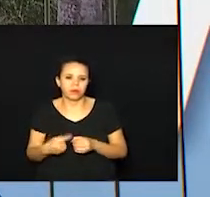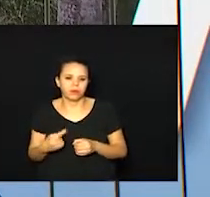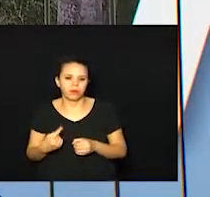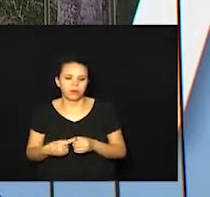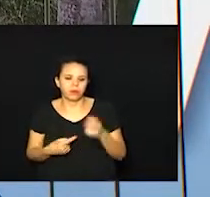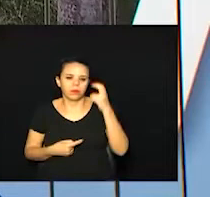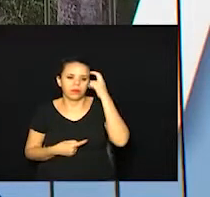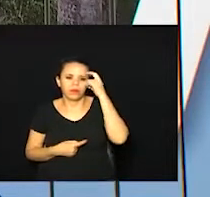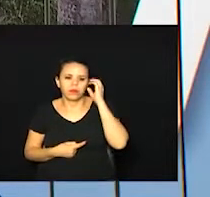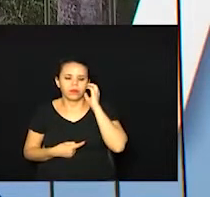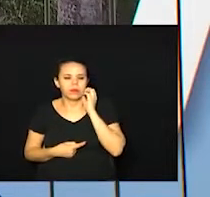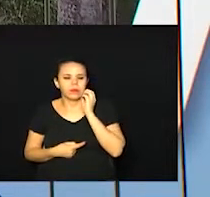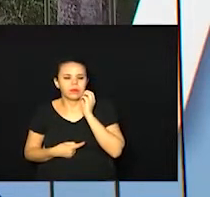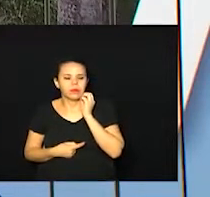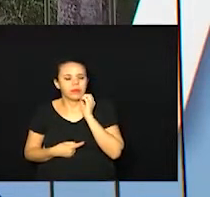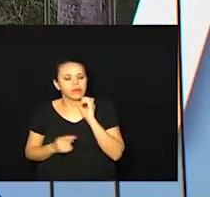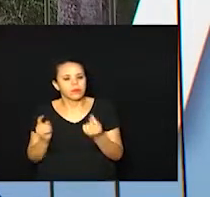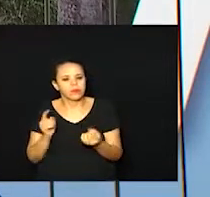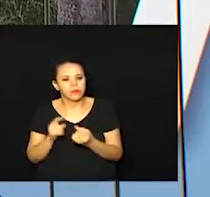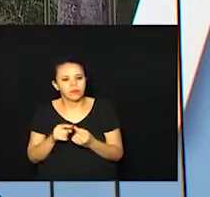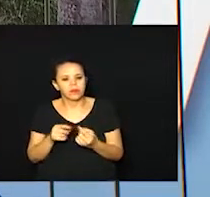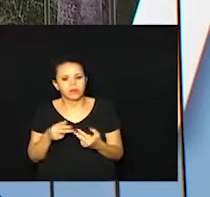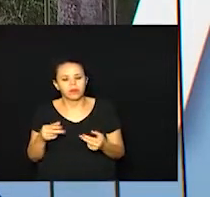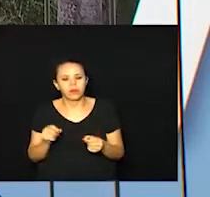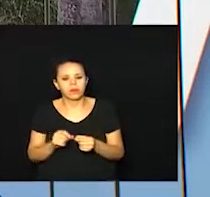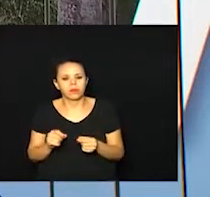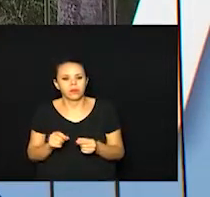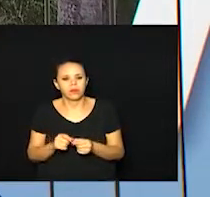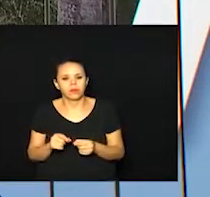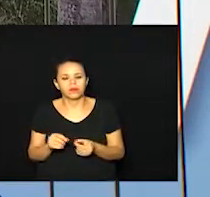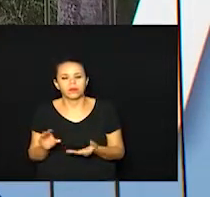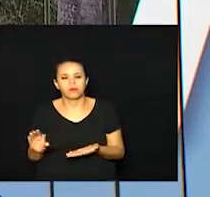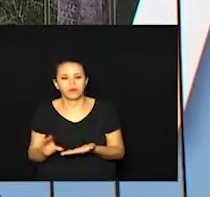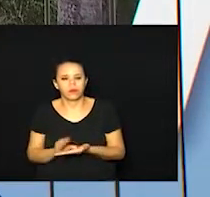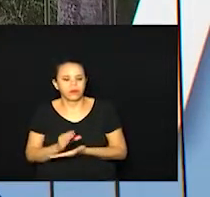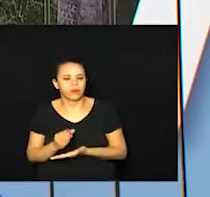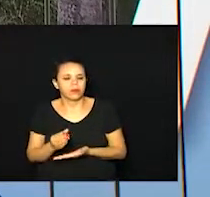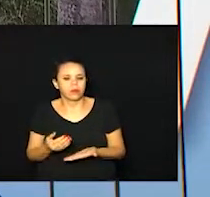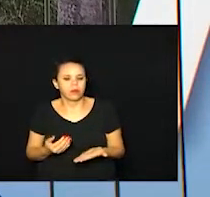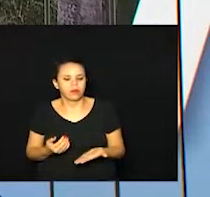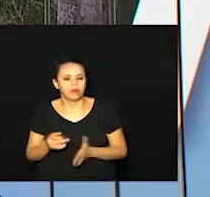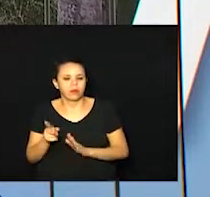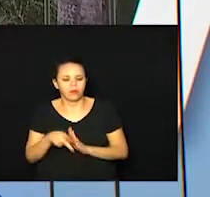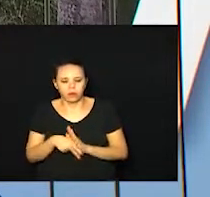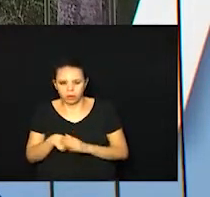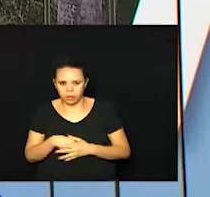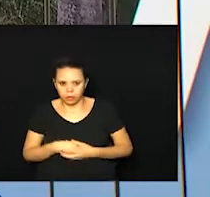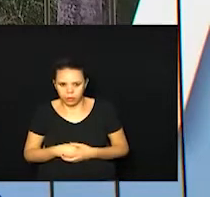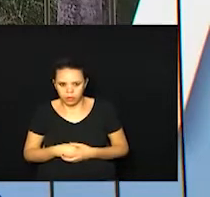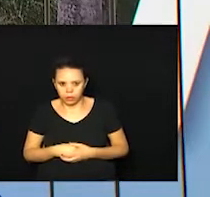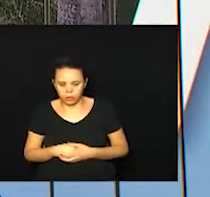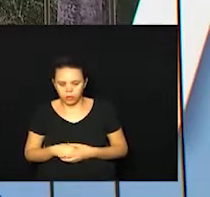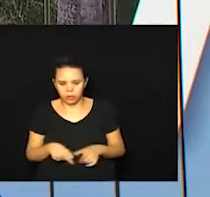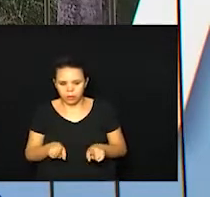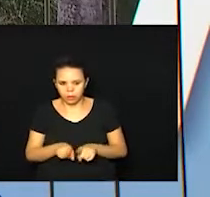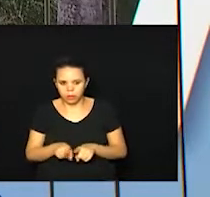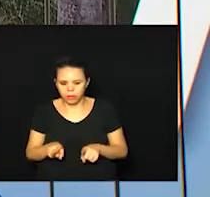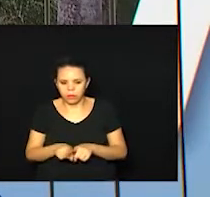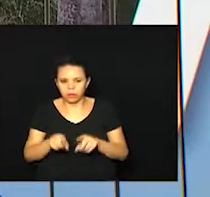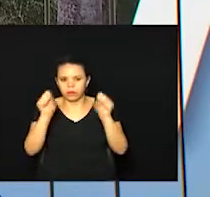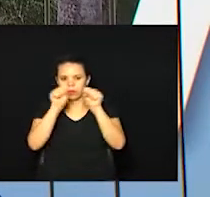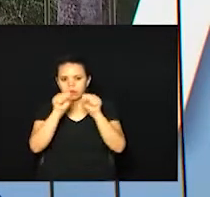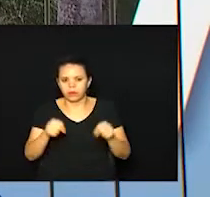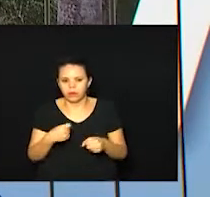de Cultura, muito bem traçado, com metas, com financiamento, com projetos, e também o